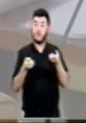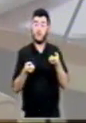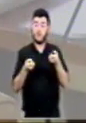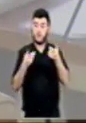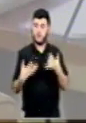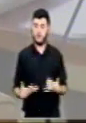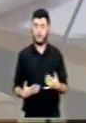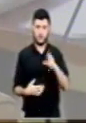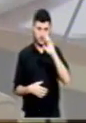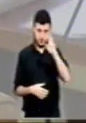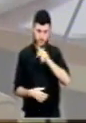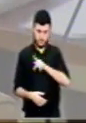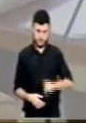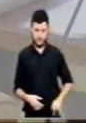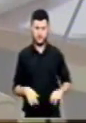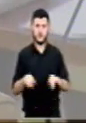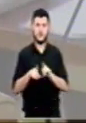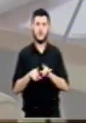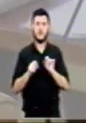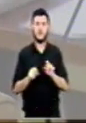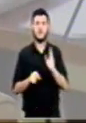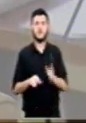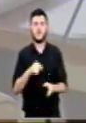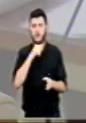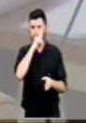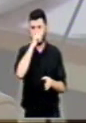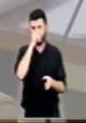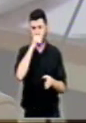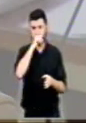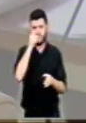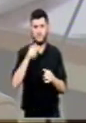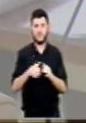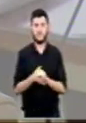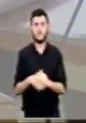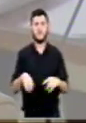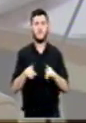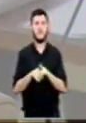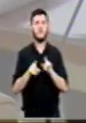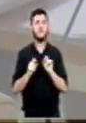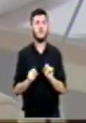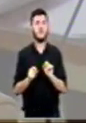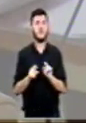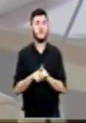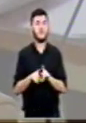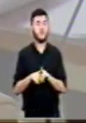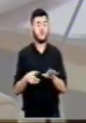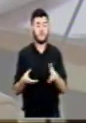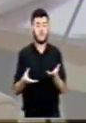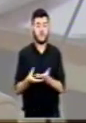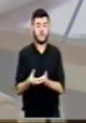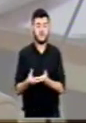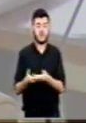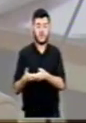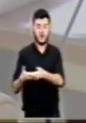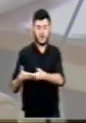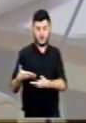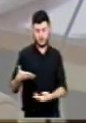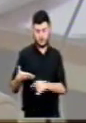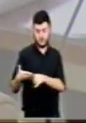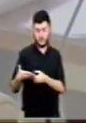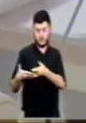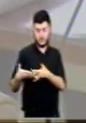de tais nuances, desde o início, integravam os autos esses aspectos,